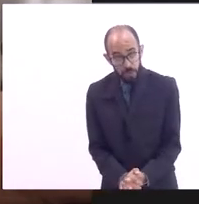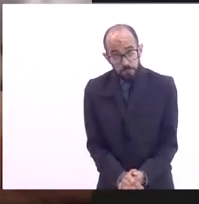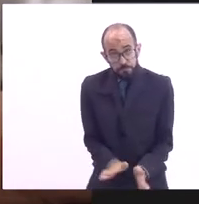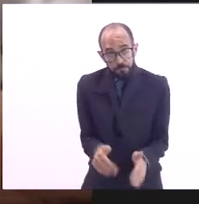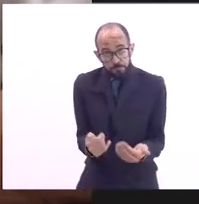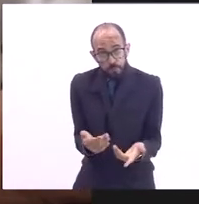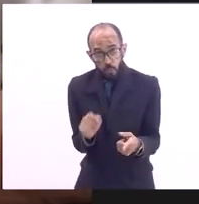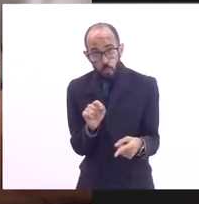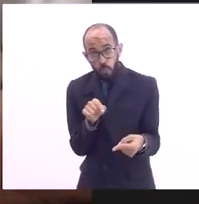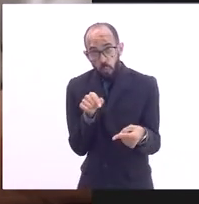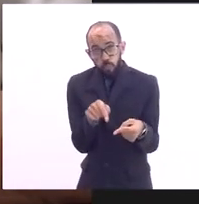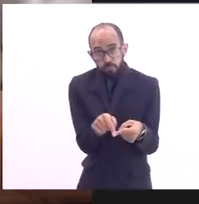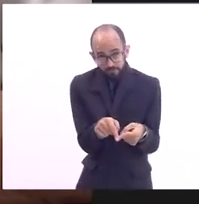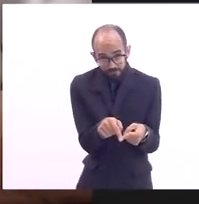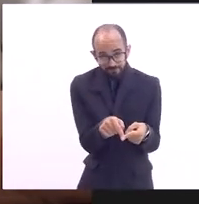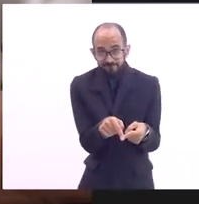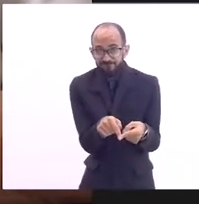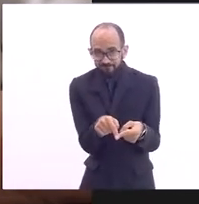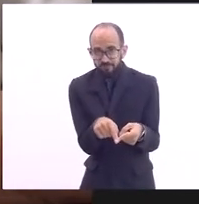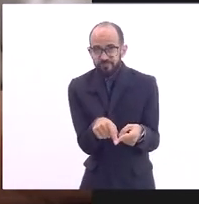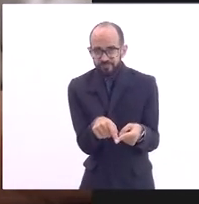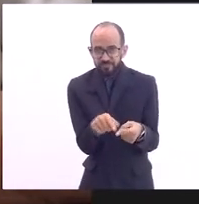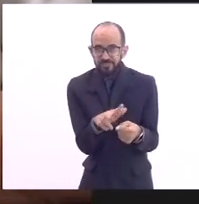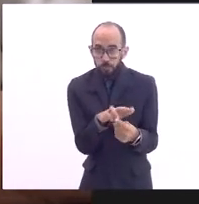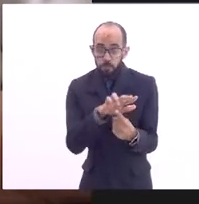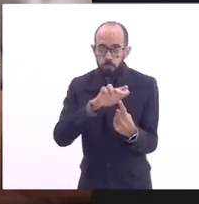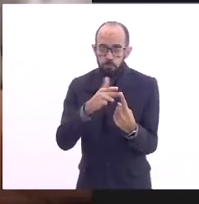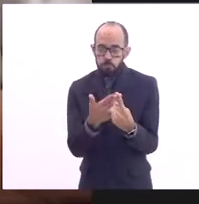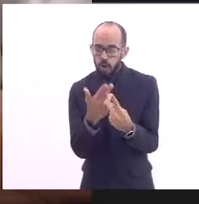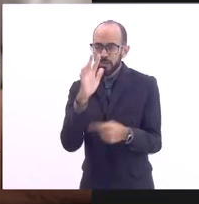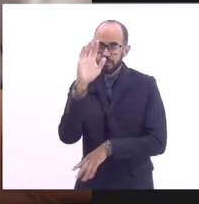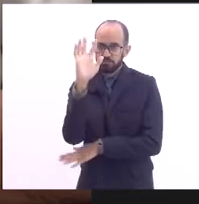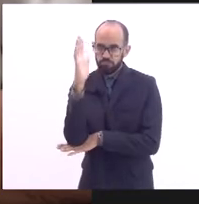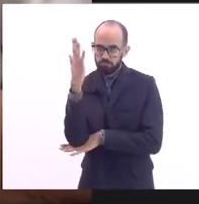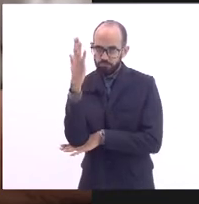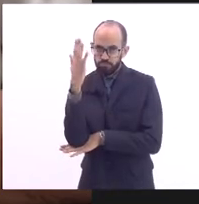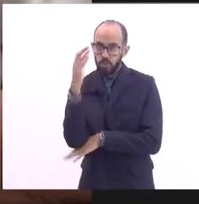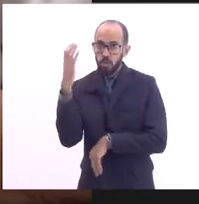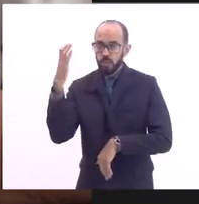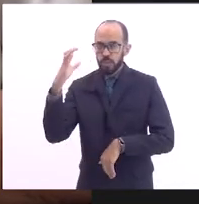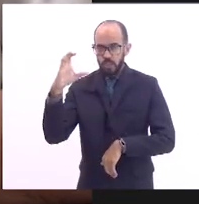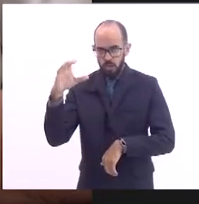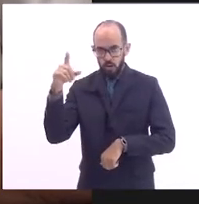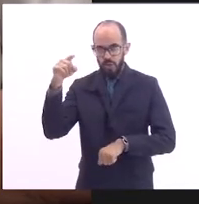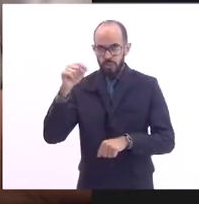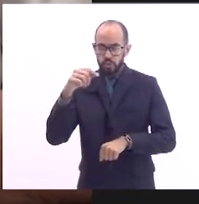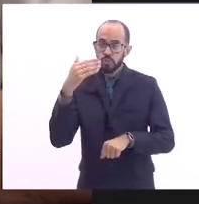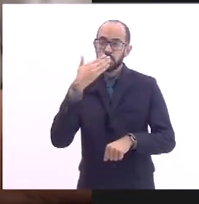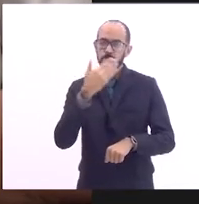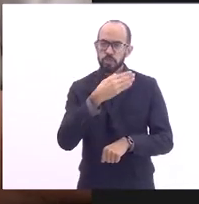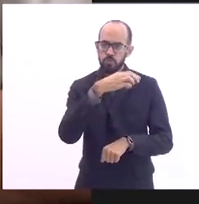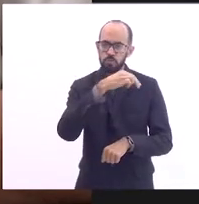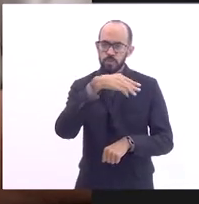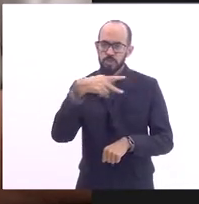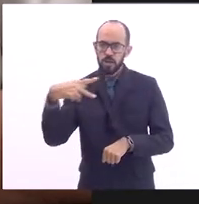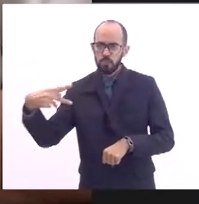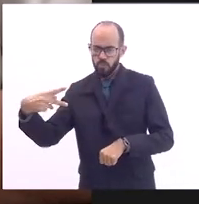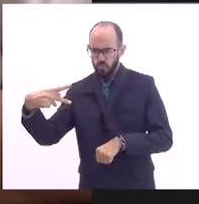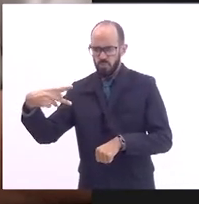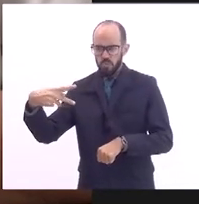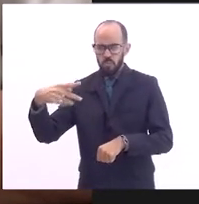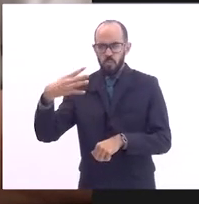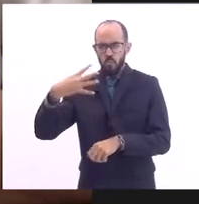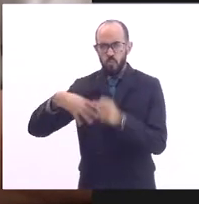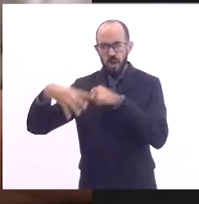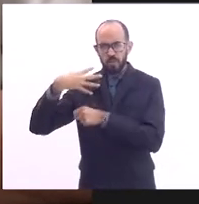Especificamente com relação à poda, o município de Niterói ela acionou o Ministério Público há 4 anos